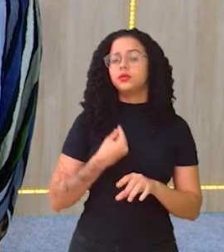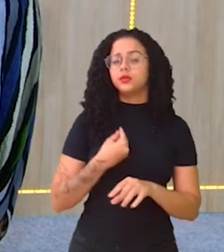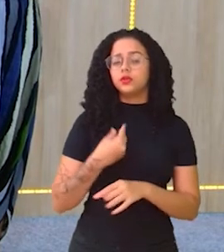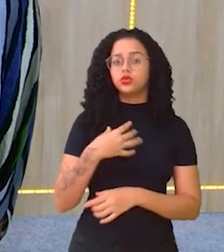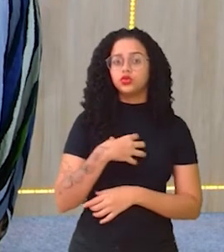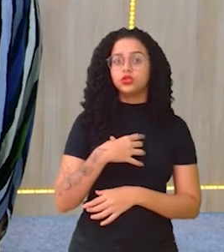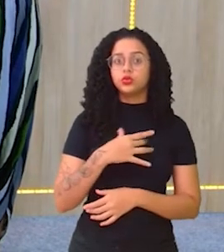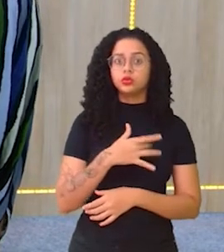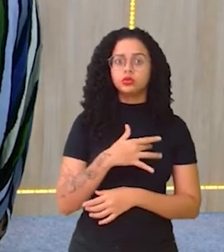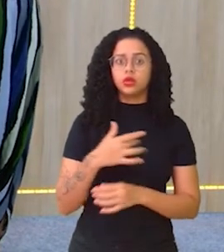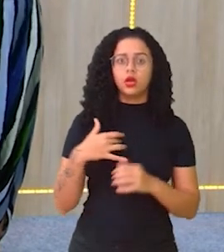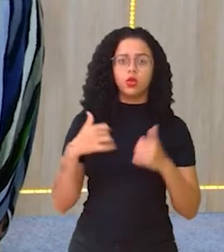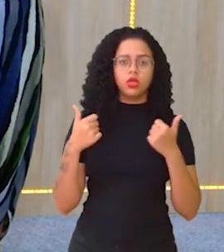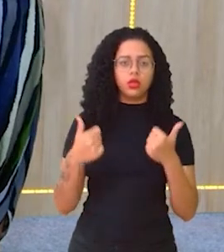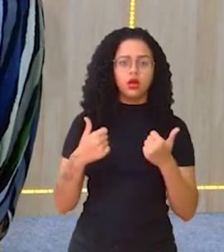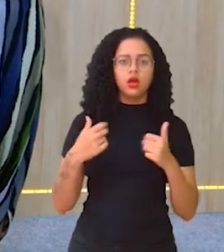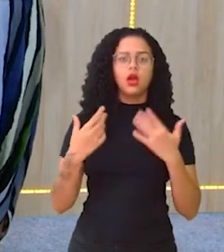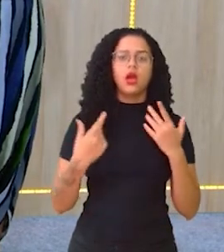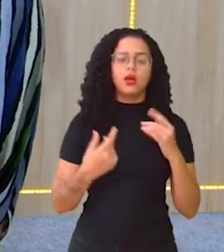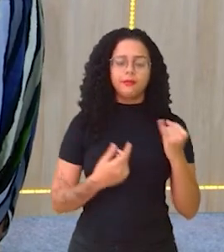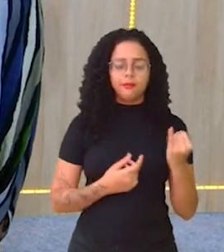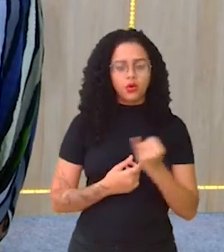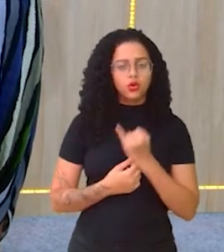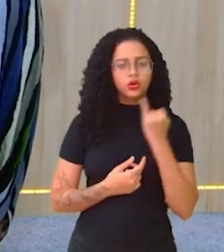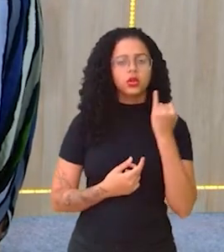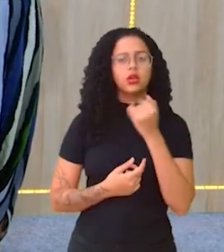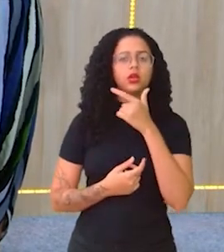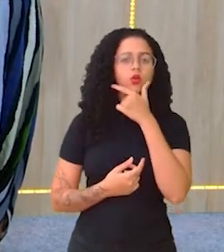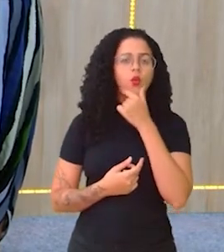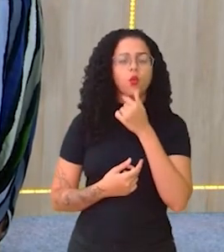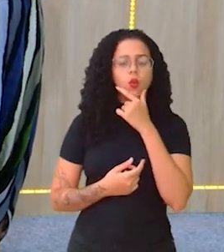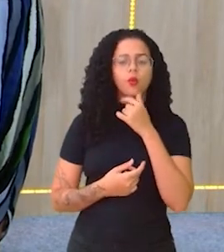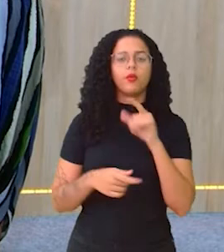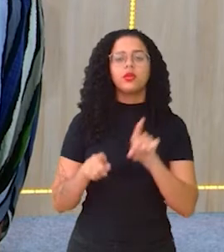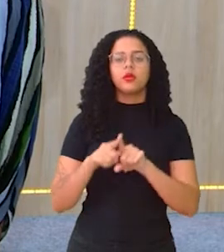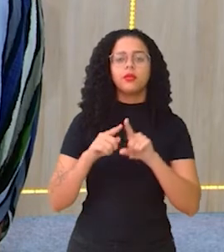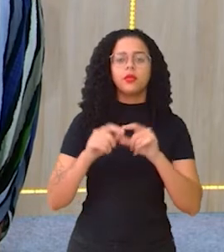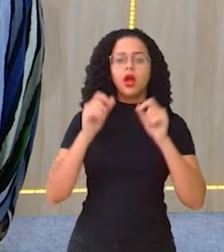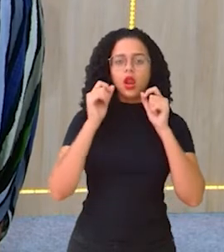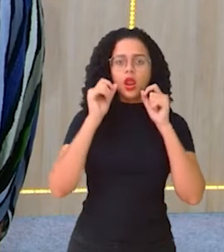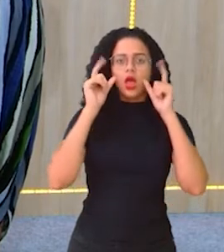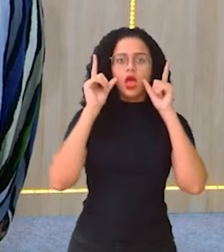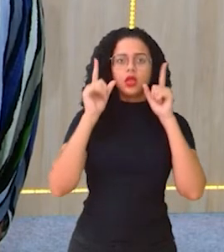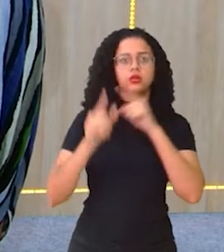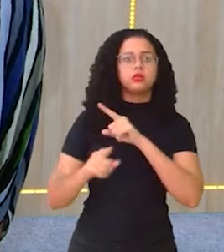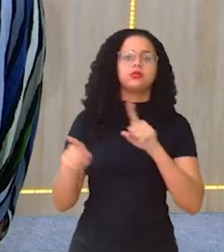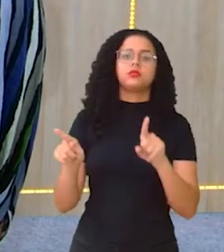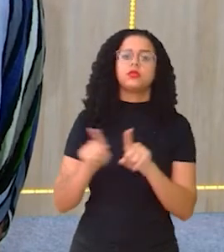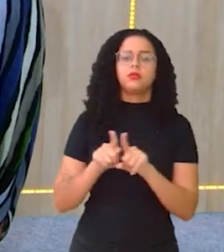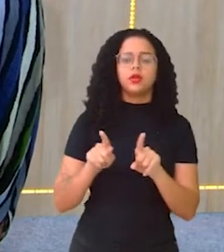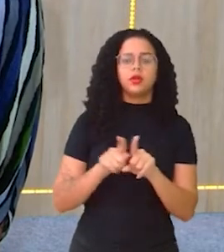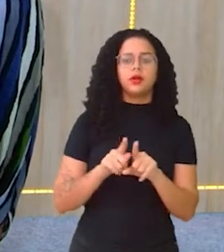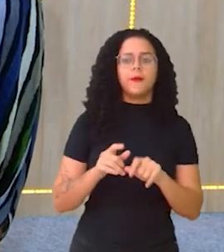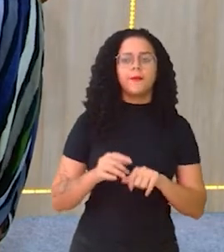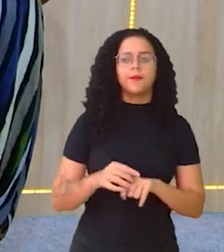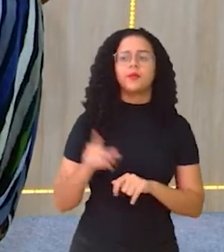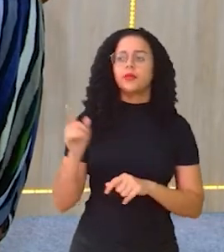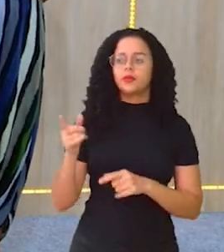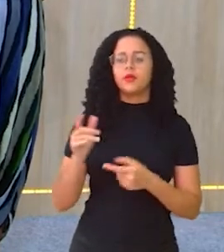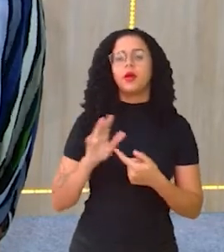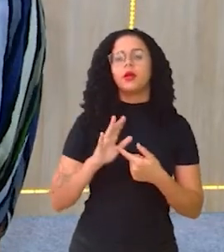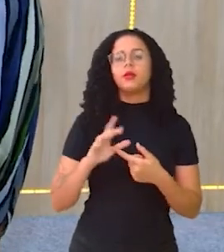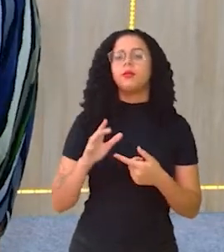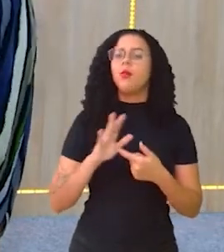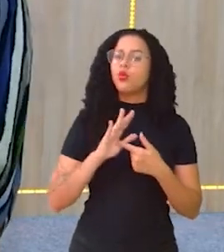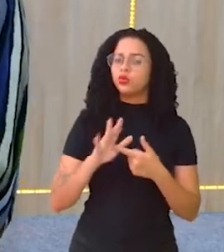saudável. Então é muito importante os rapazes, né, os meninos ficarem alertas para isso também, tá? Desses dados que a gente